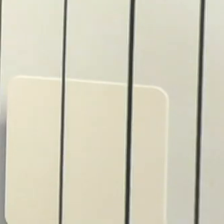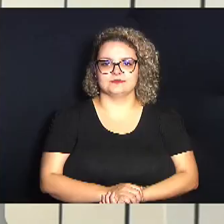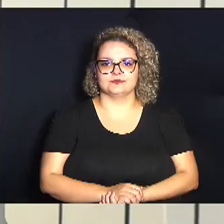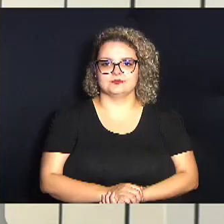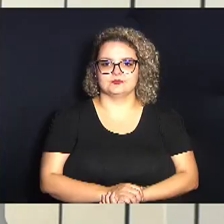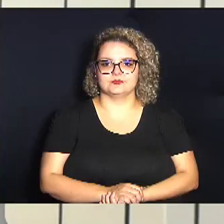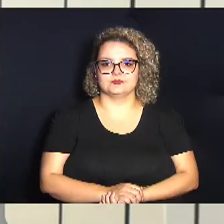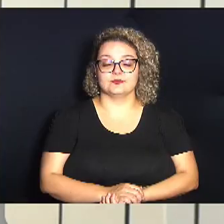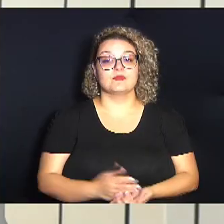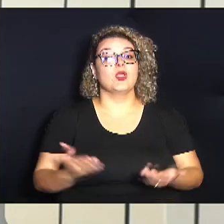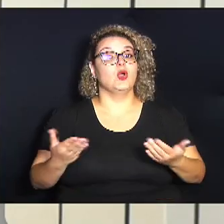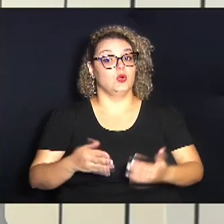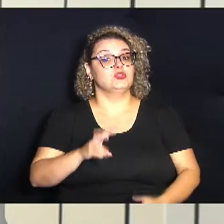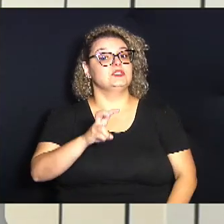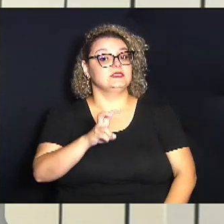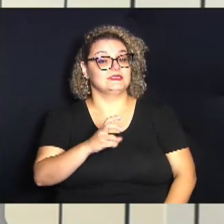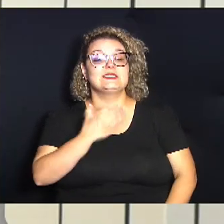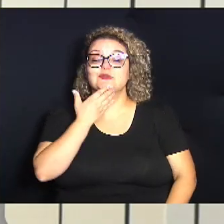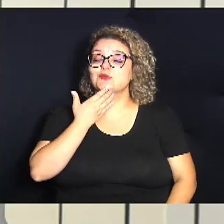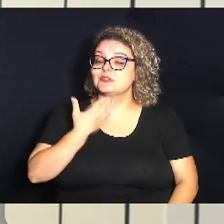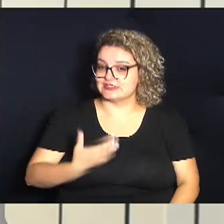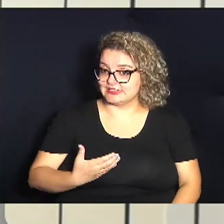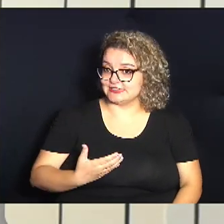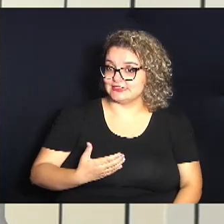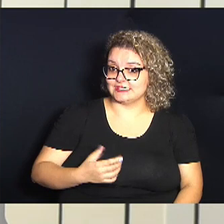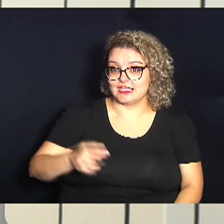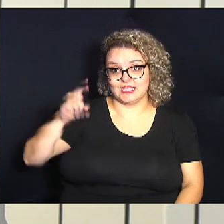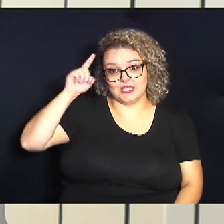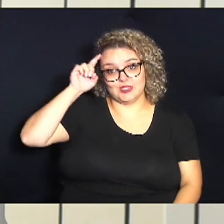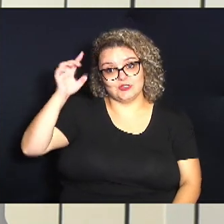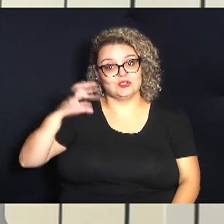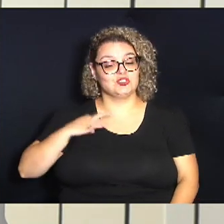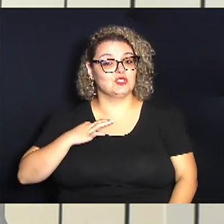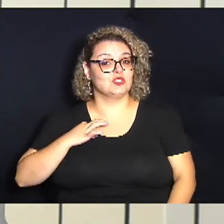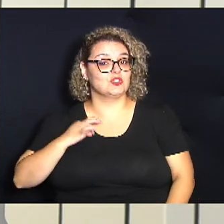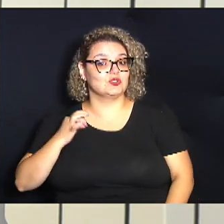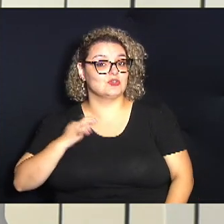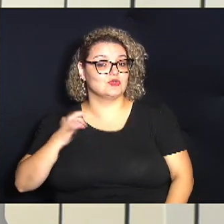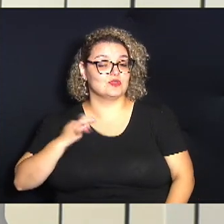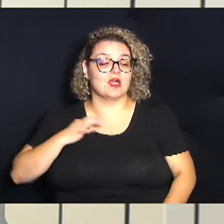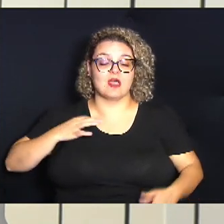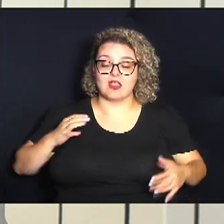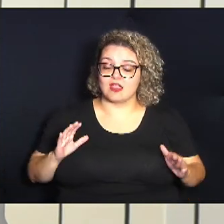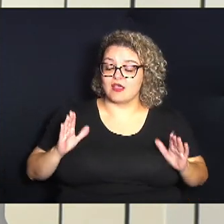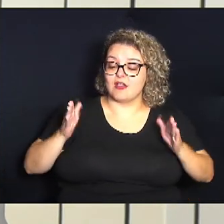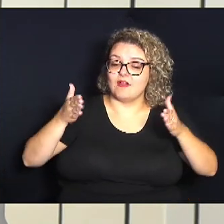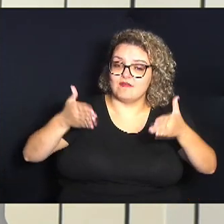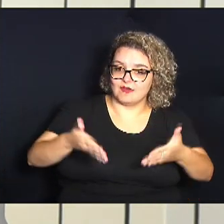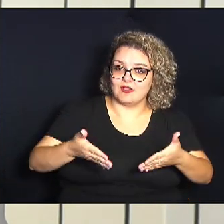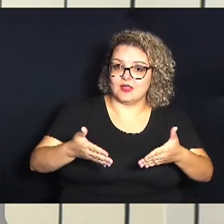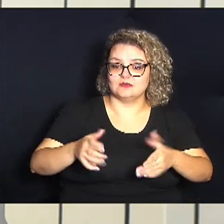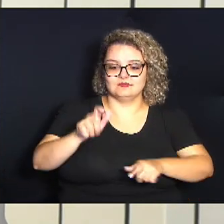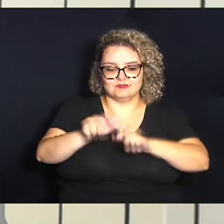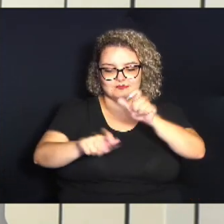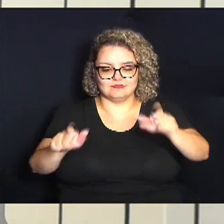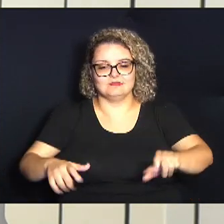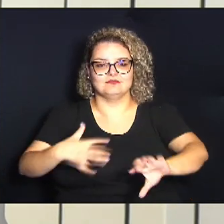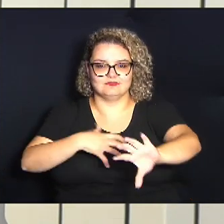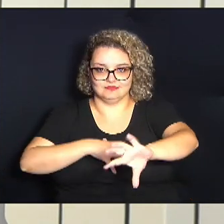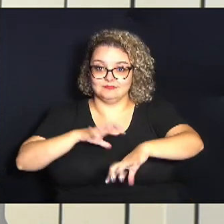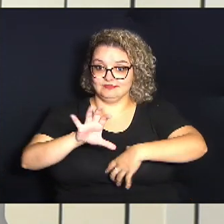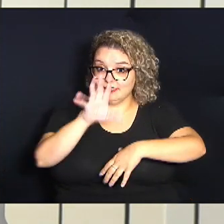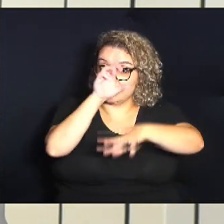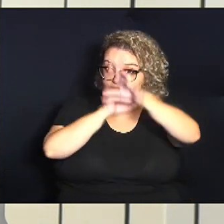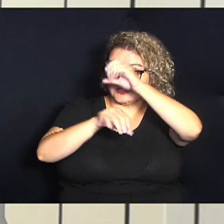Hoje, 5 de dezembro, é o dia do voluntariado, que é dedicado ao próximo e de muito